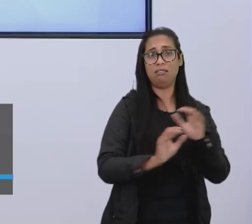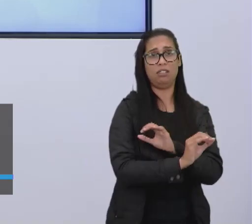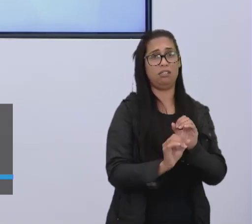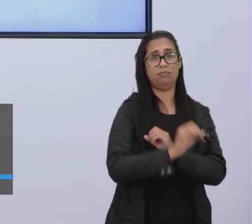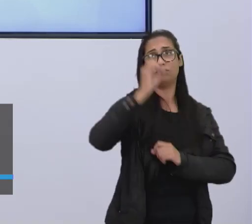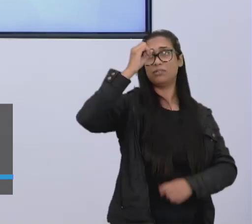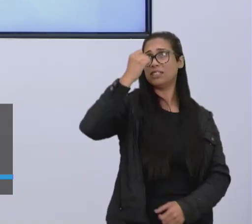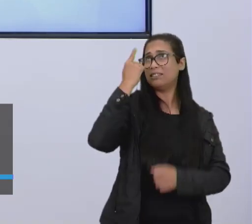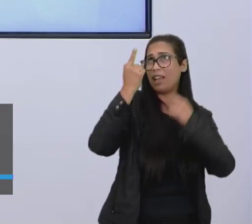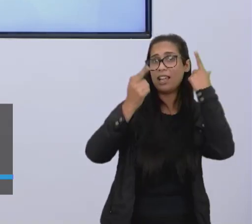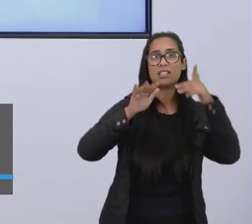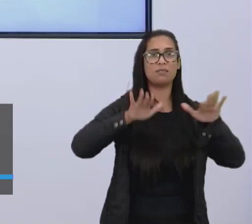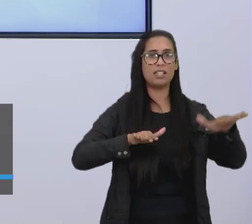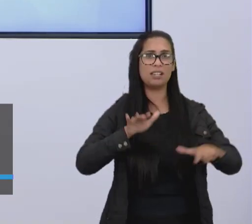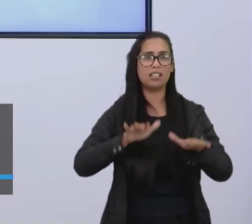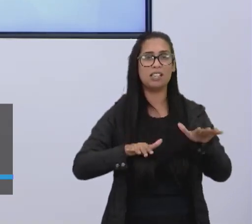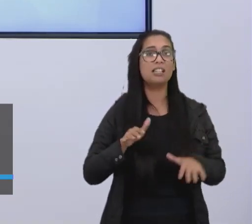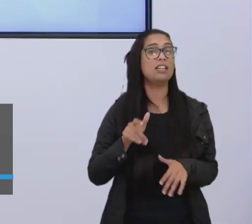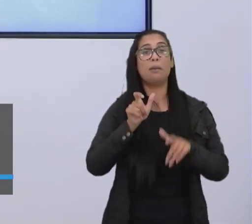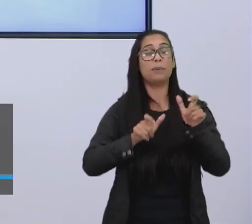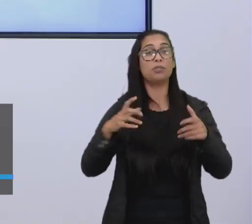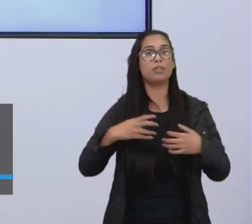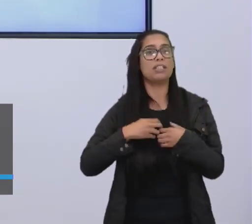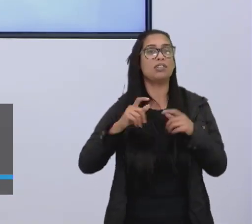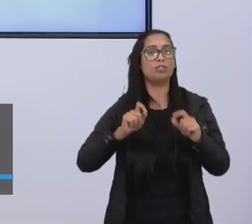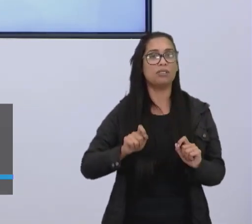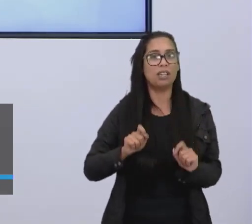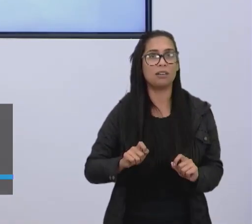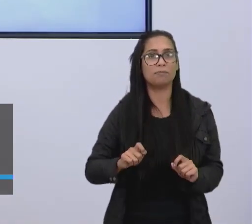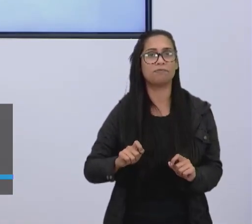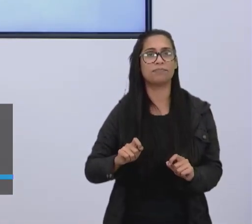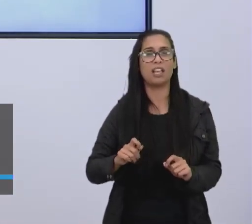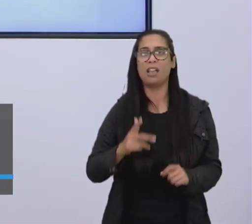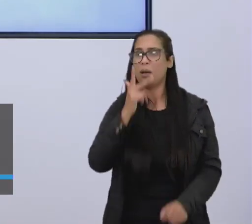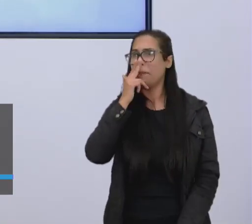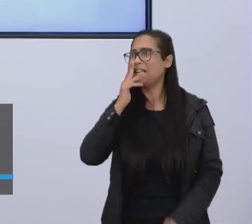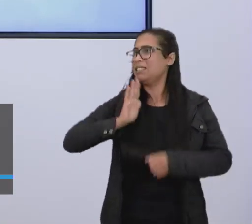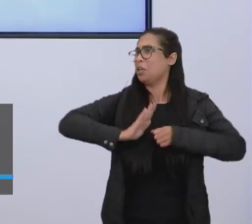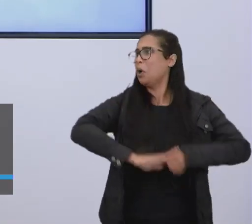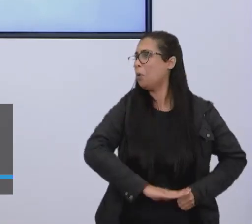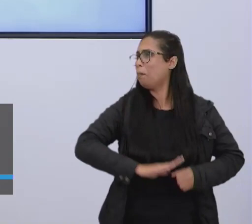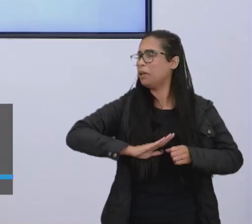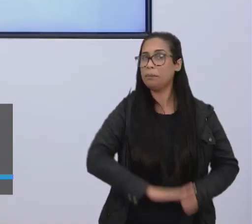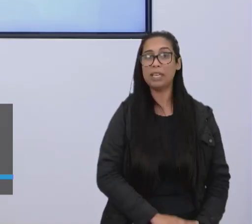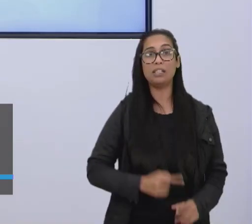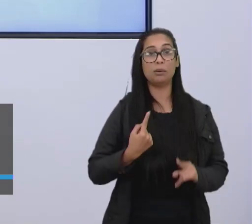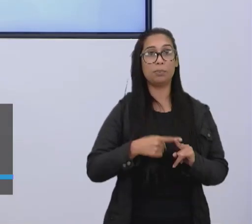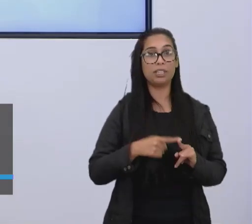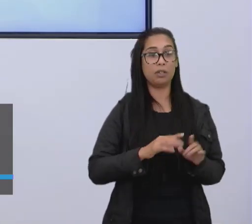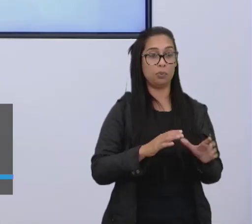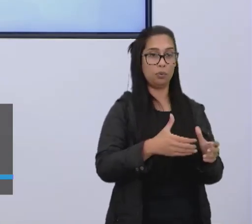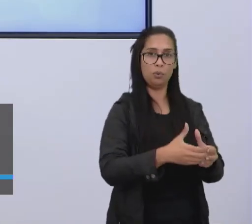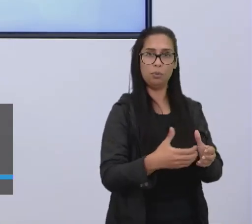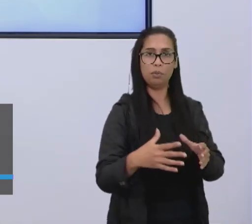pessoas se sentem ameaçadas por esse processo, que é aquela questão, tudo que é diferente me causa